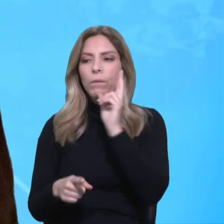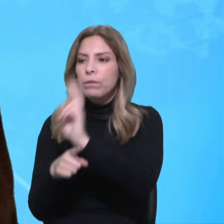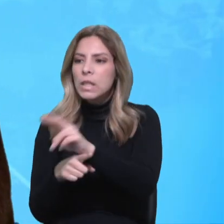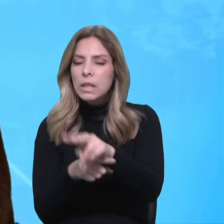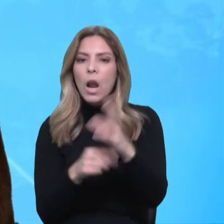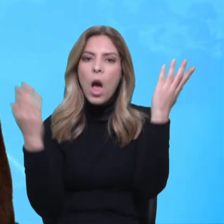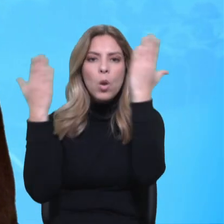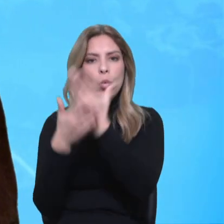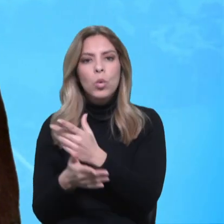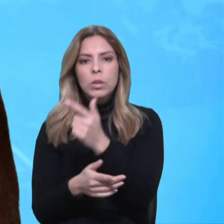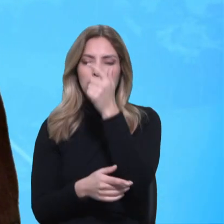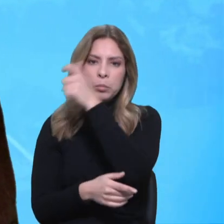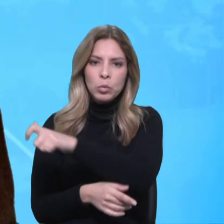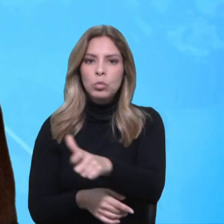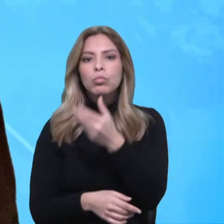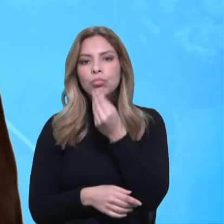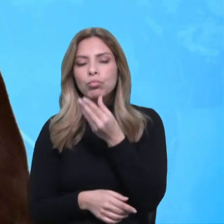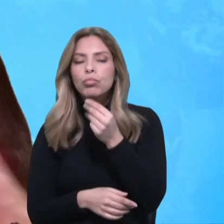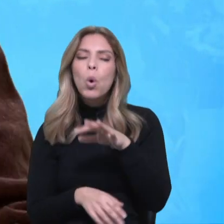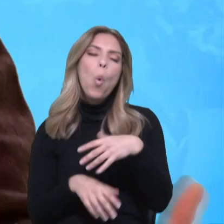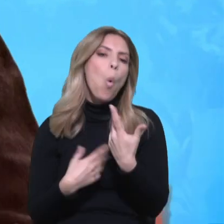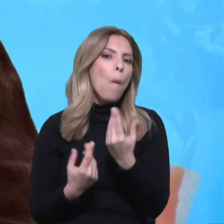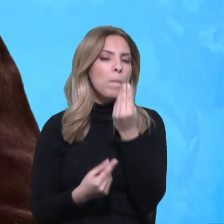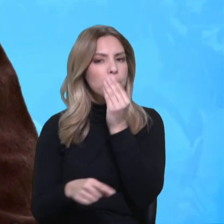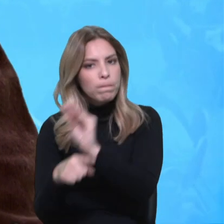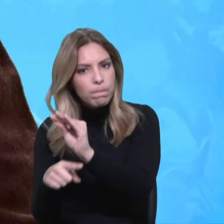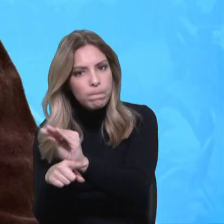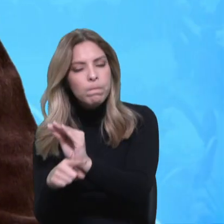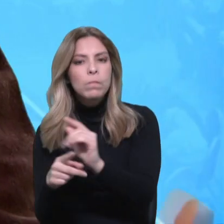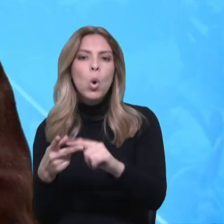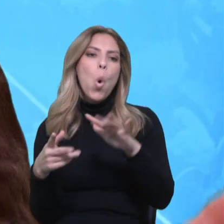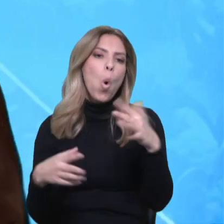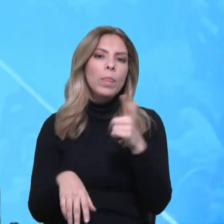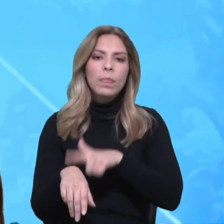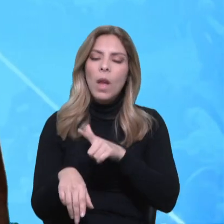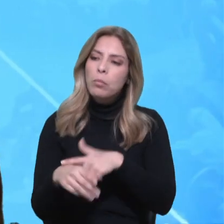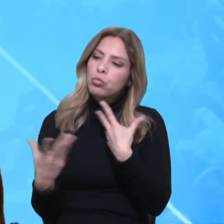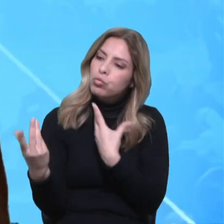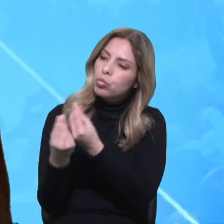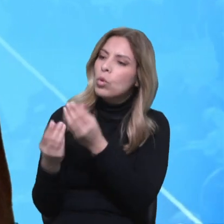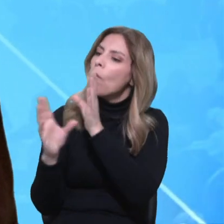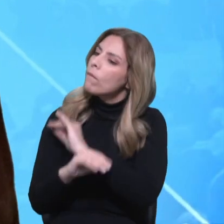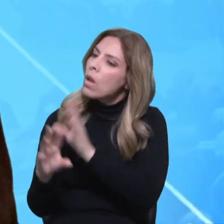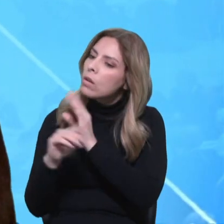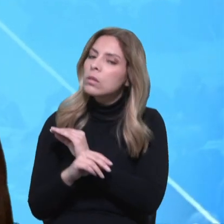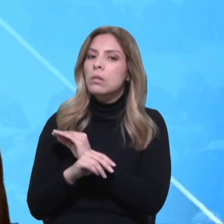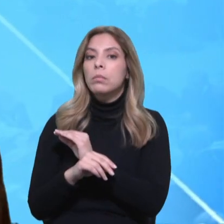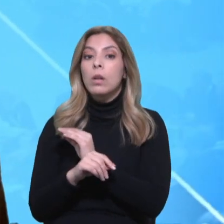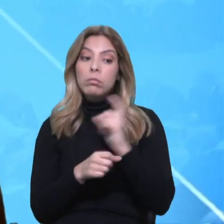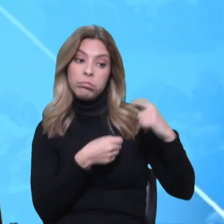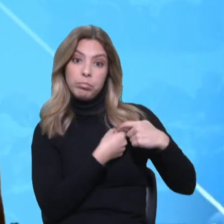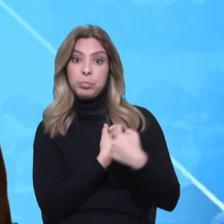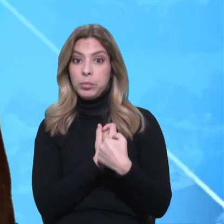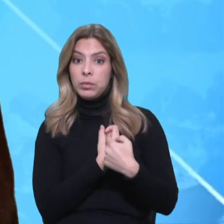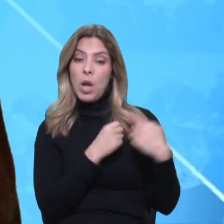noite, onde podíamos ir entregar comida ou dar um apoio, dar um tempo de palavra, também foi feito em parceria. Para além do